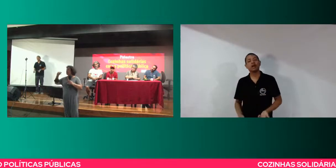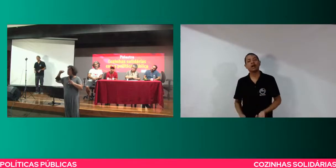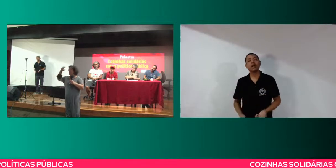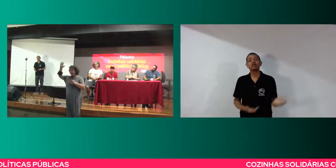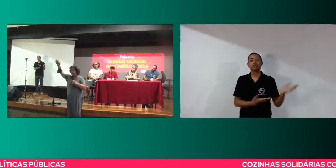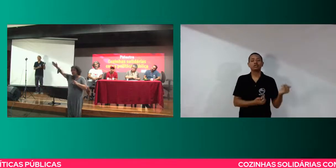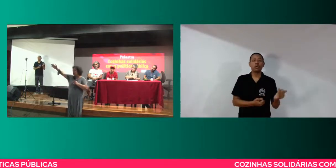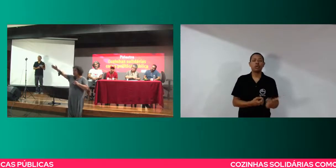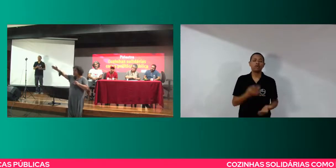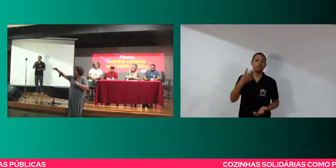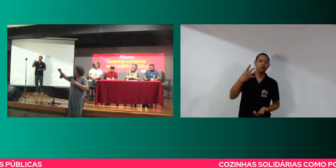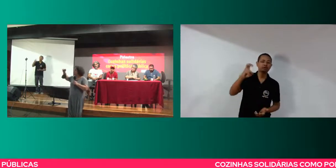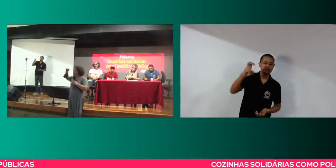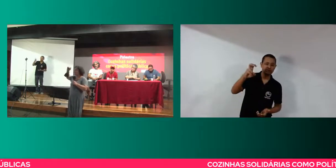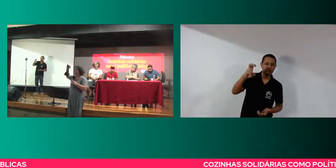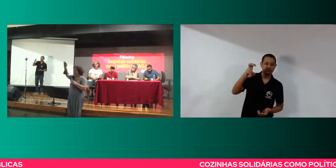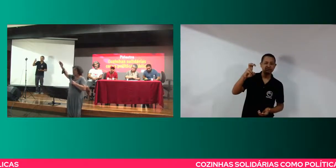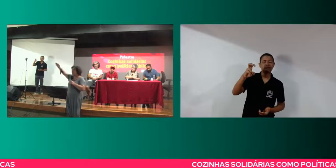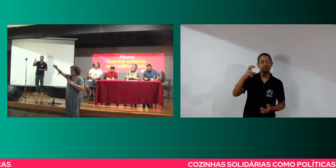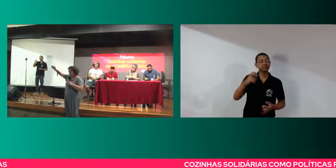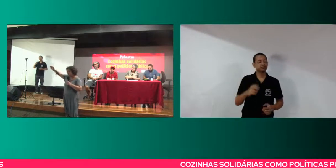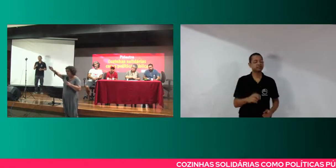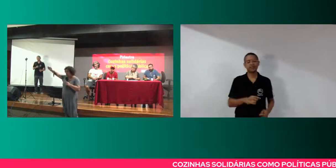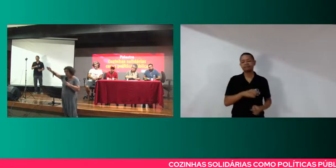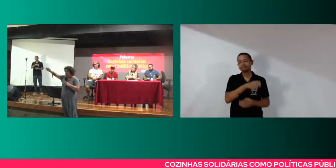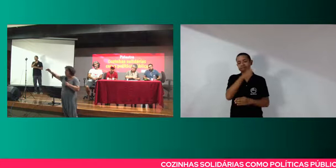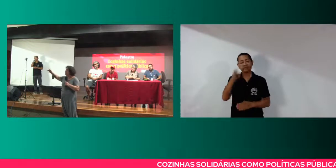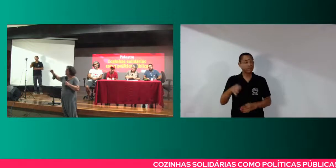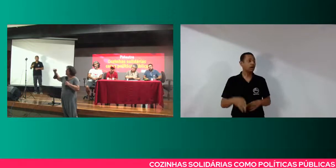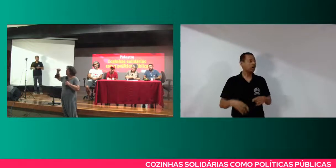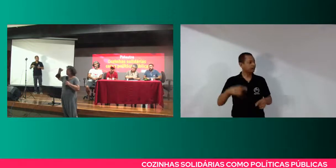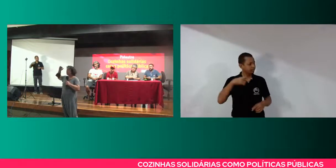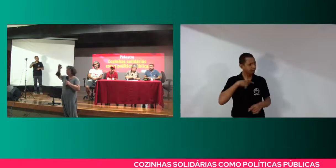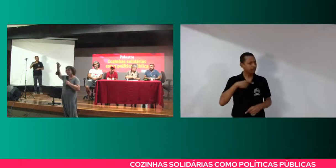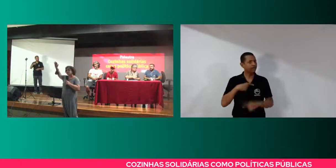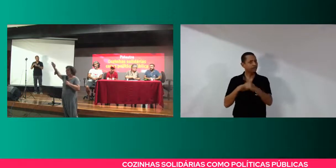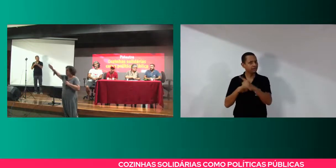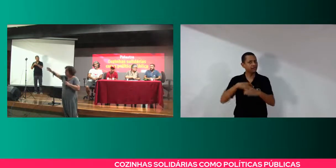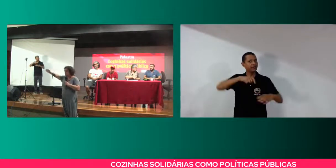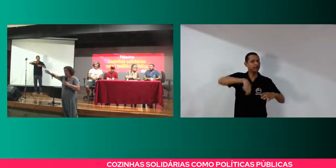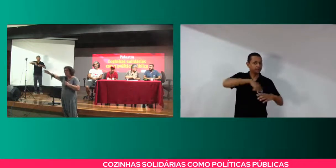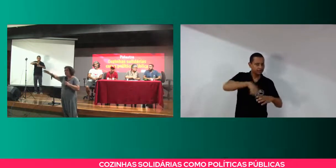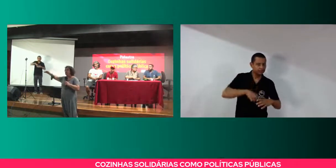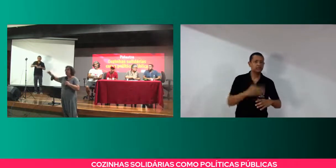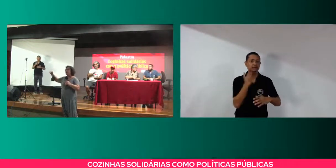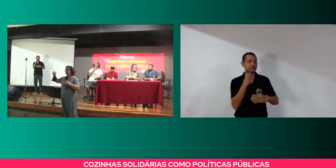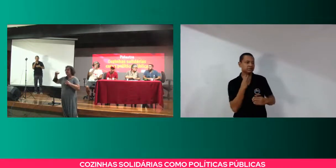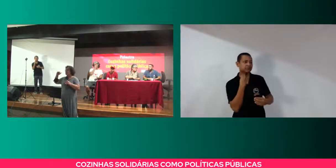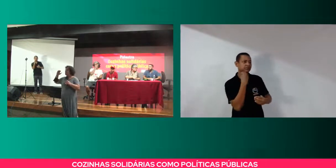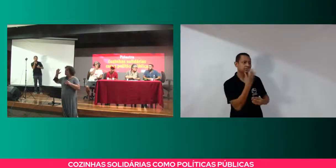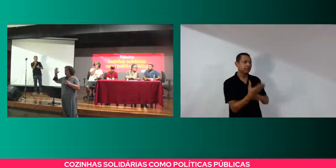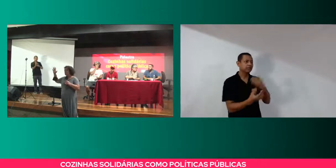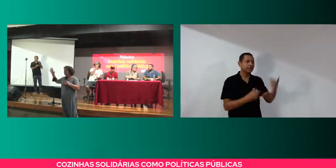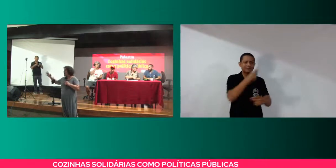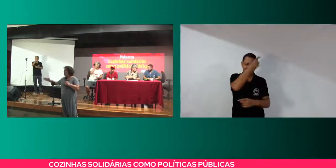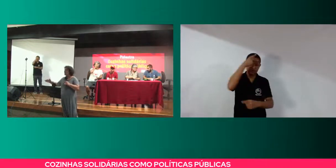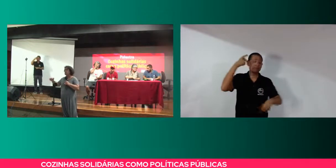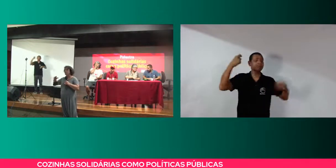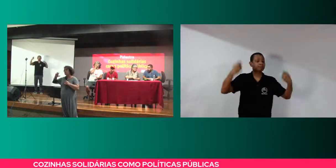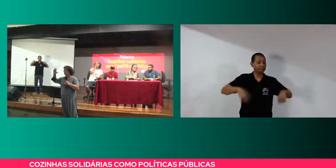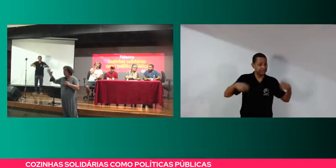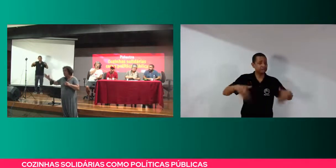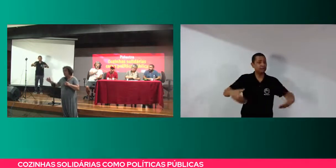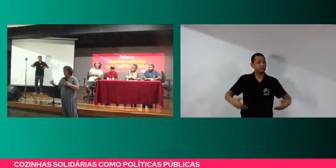da cozinha flor tem uma cozinha aqui que serve tanto as refeições por dia que é para a população está precisando essa cozinha cozinha